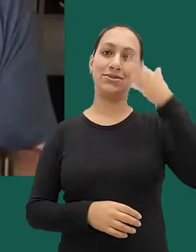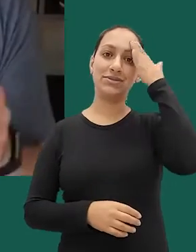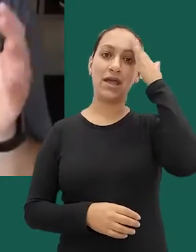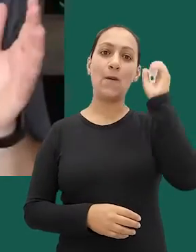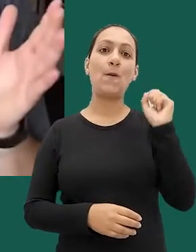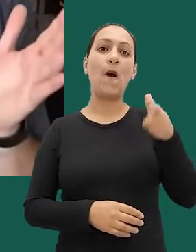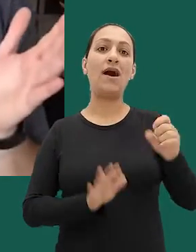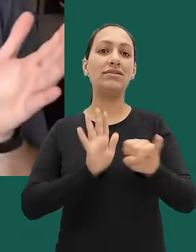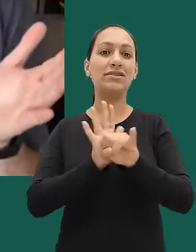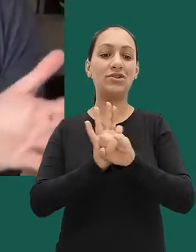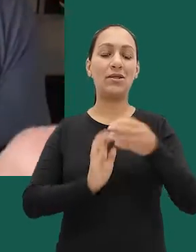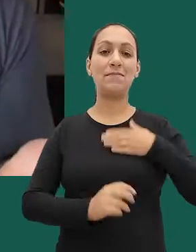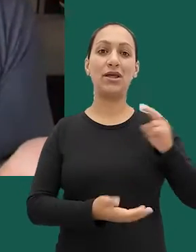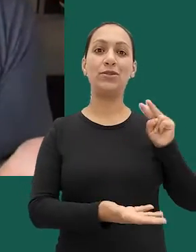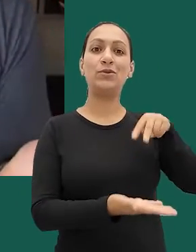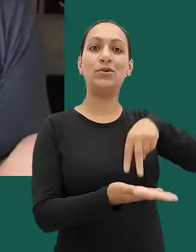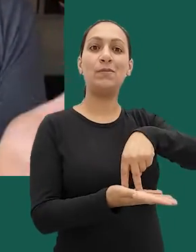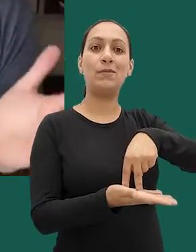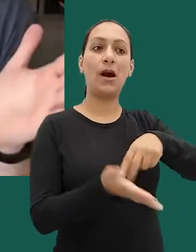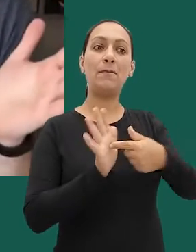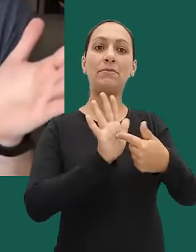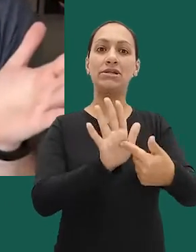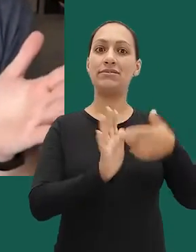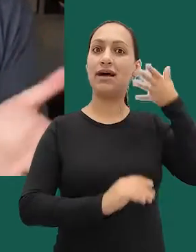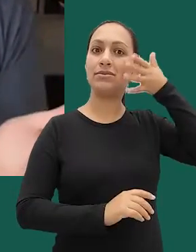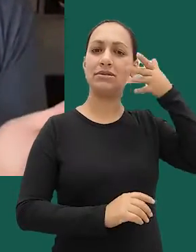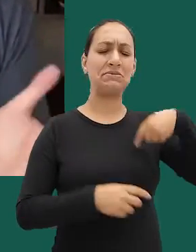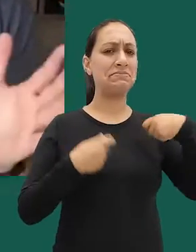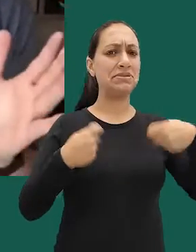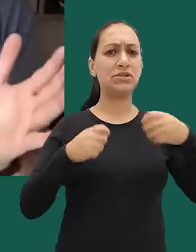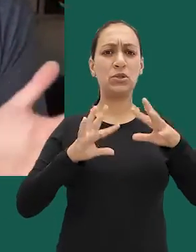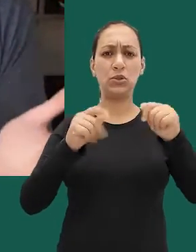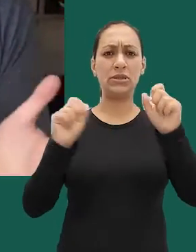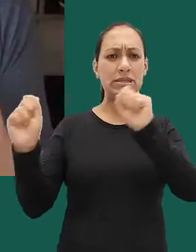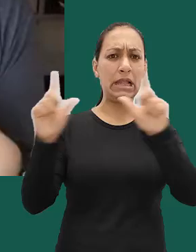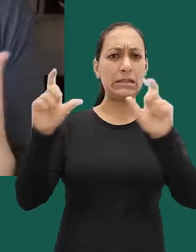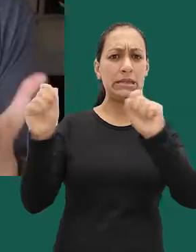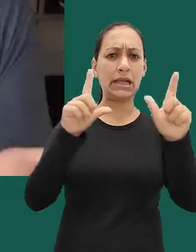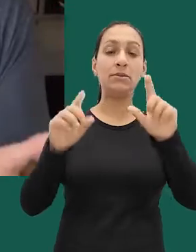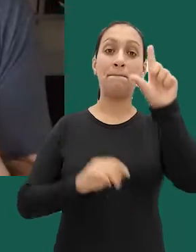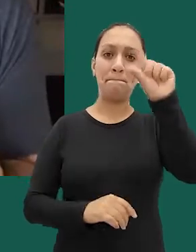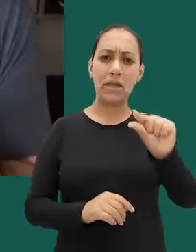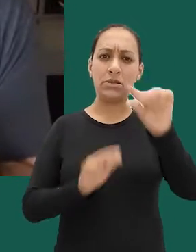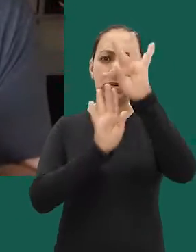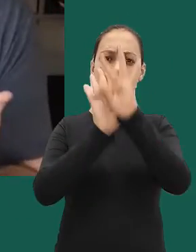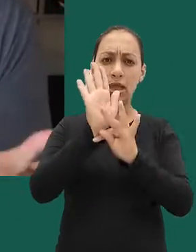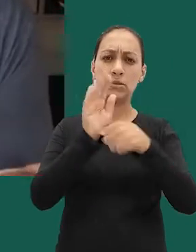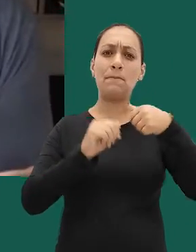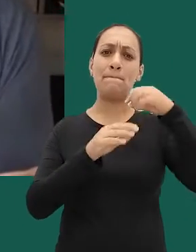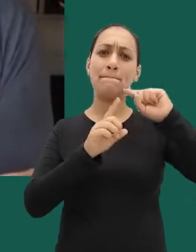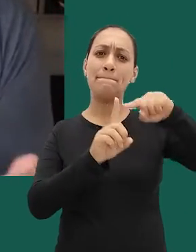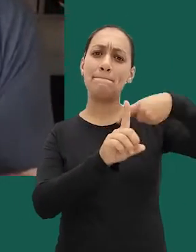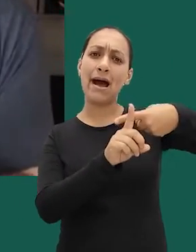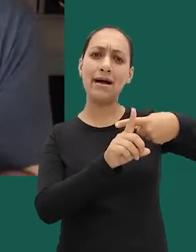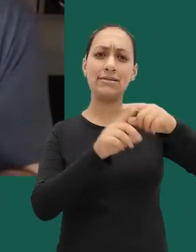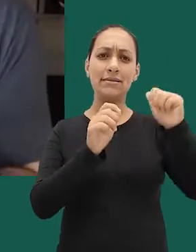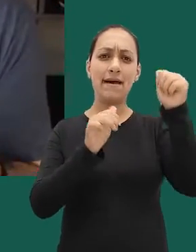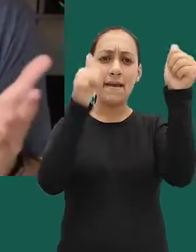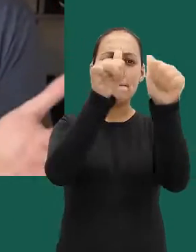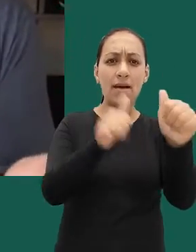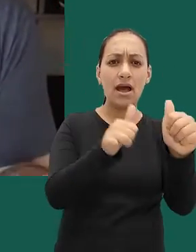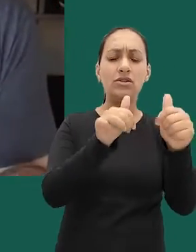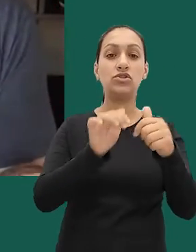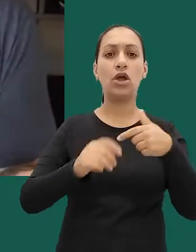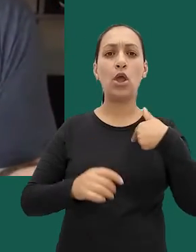no palco, eu não preciso apresentar todos os slides, eu preciso menos texto, mais imagem, que eu gosto de falar com o público, eu gosto de conectar com o